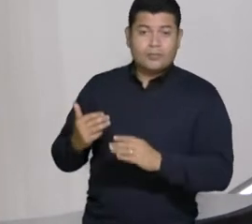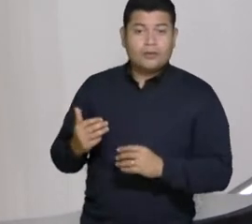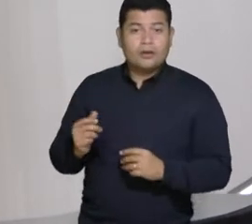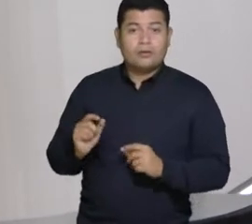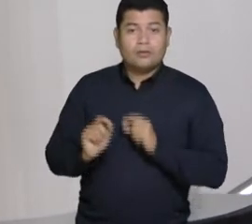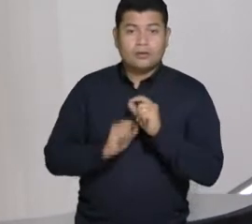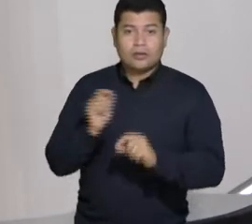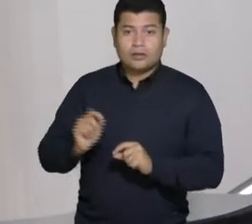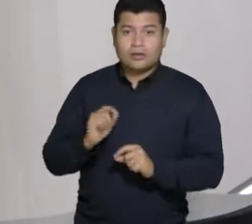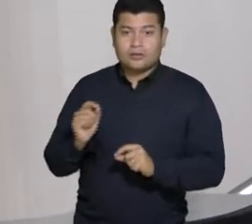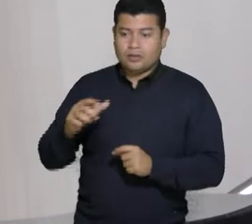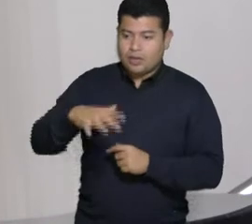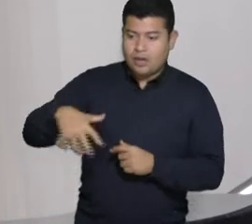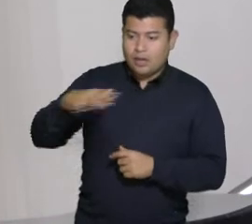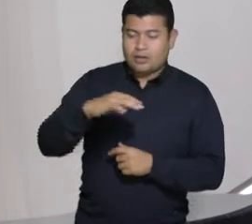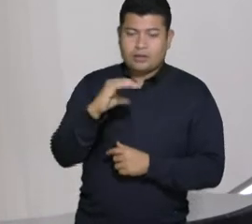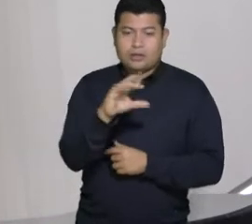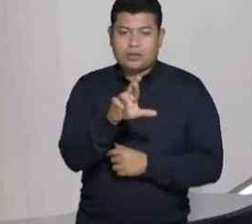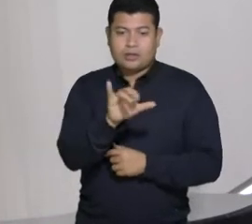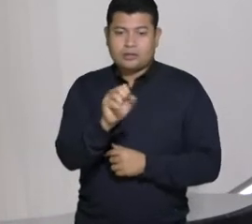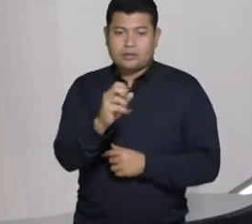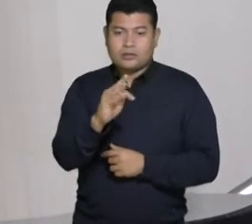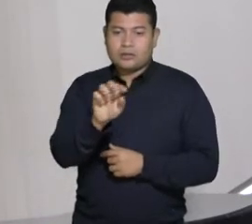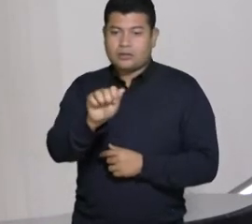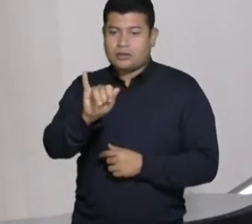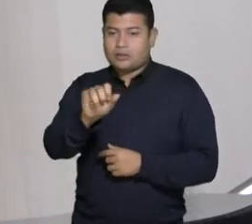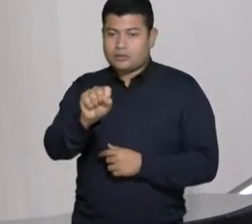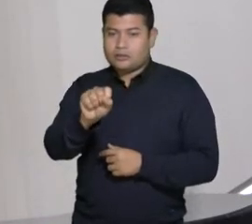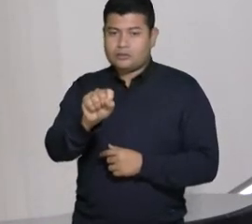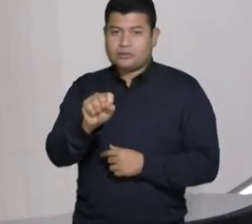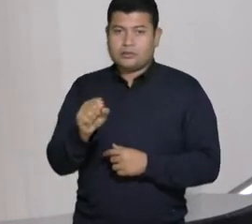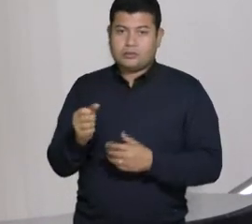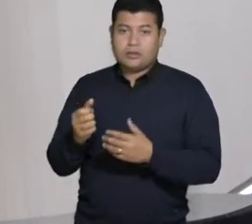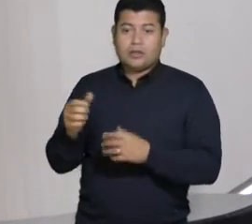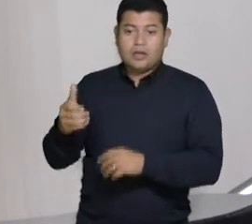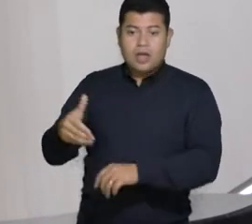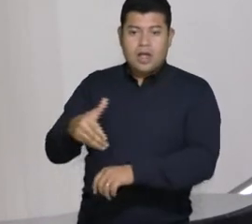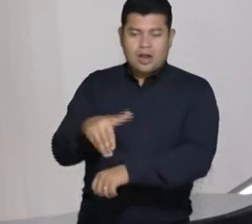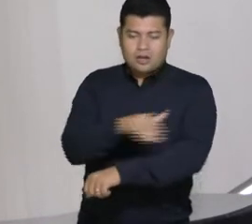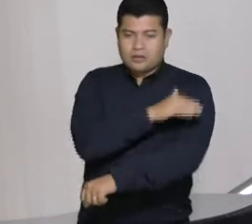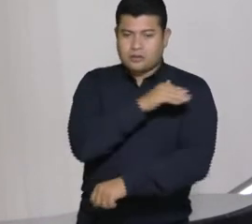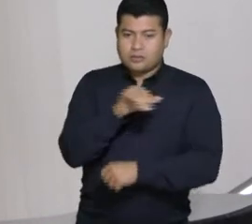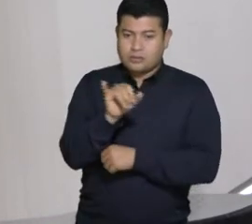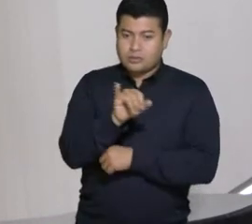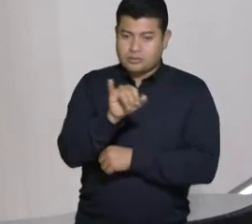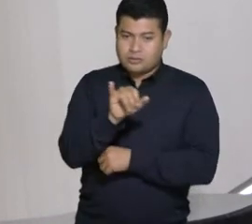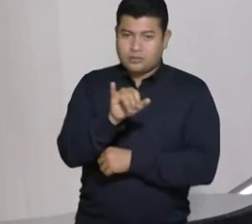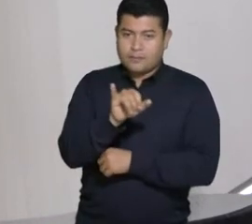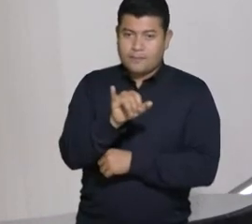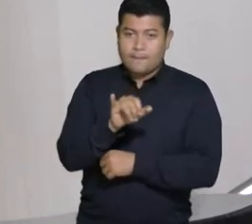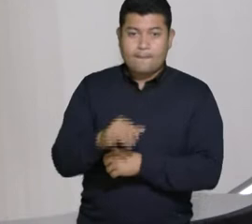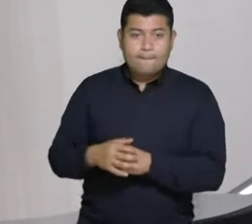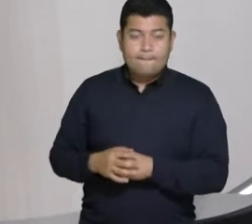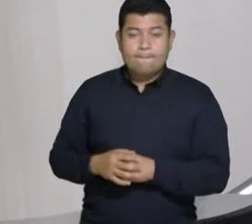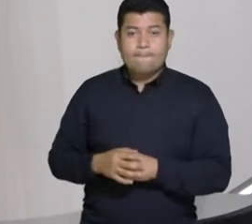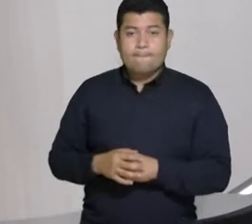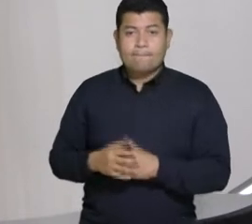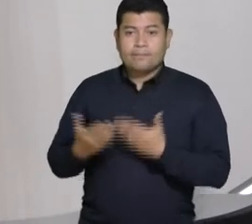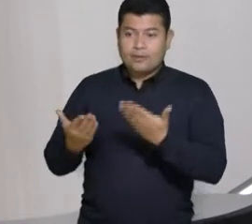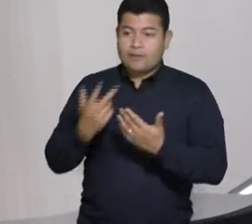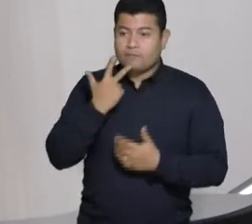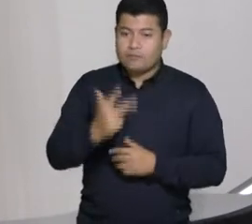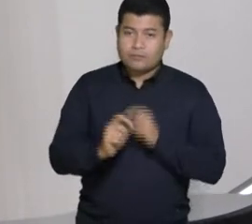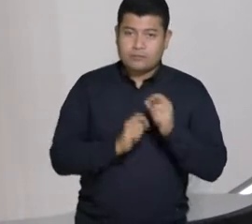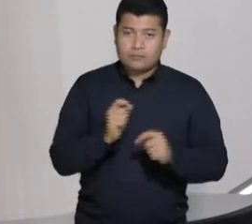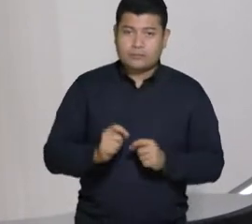cristais de do Vale do Itajaí que realmente tá muito complicado a situação não